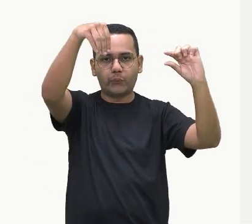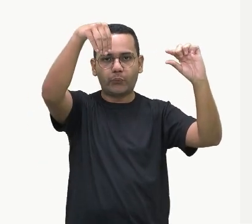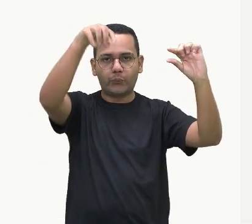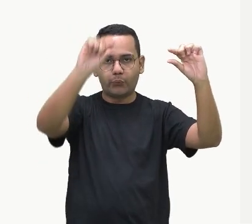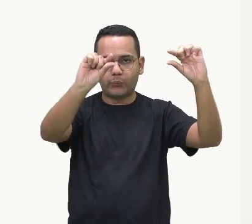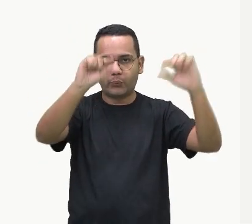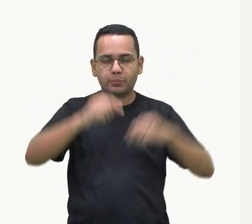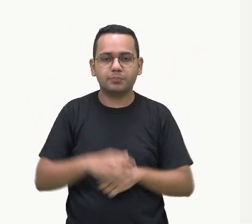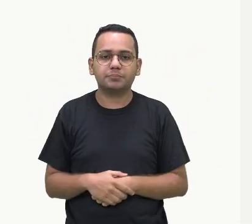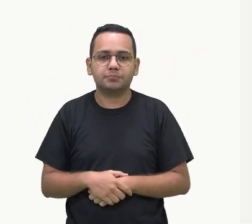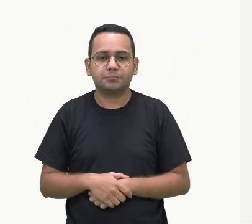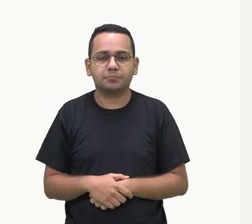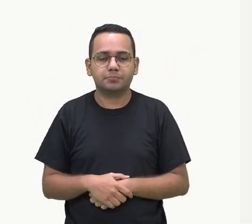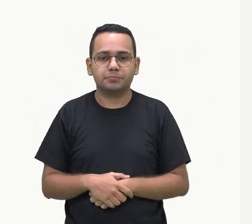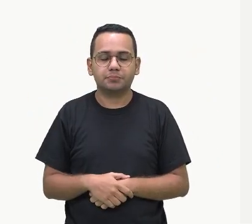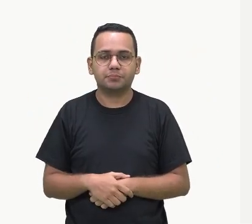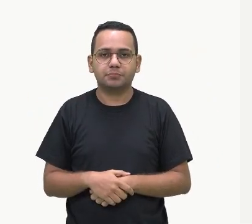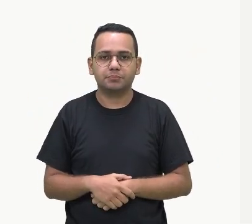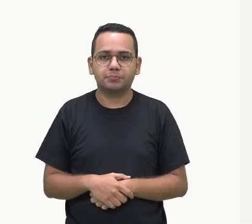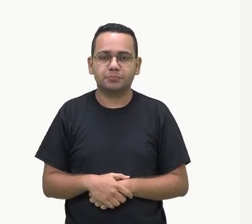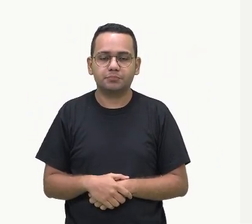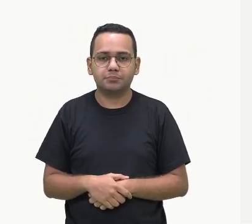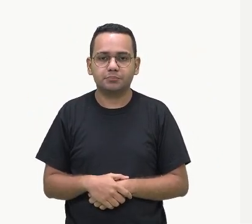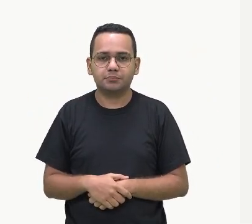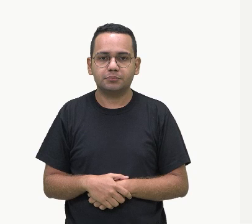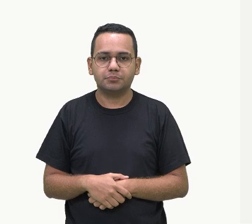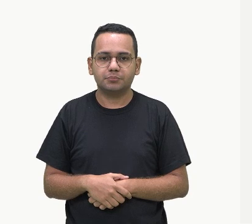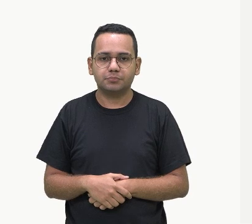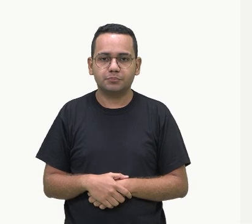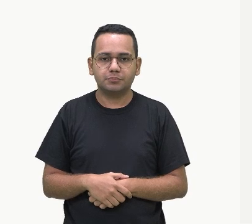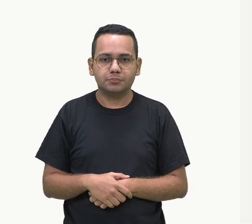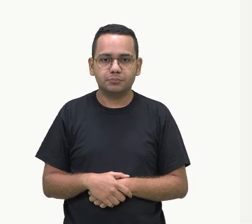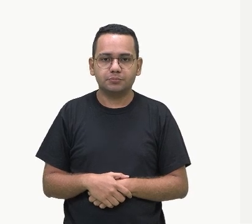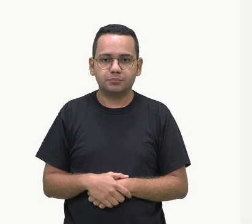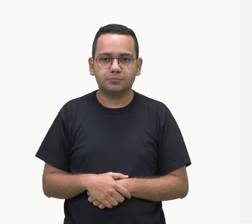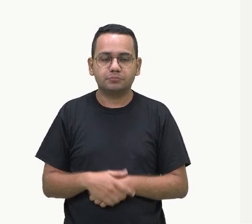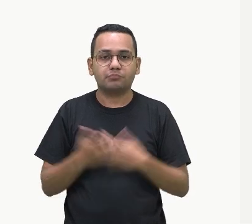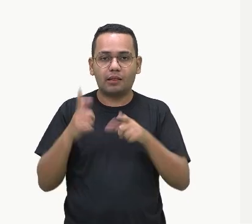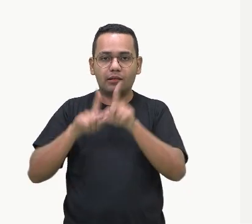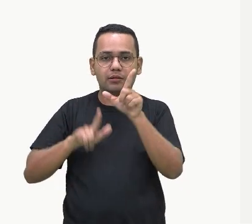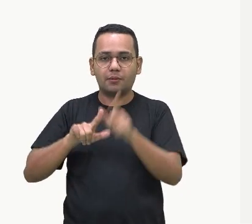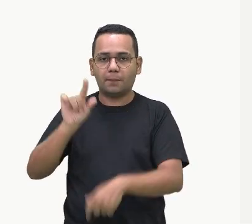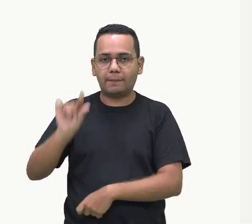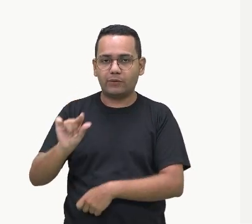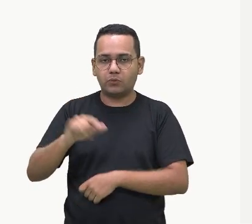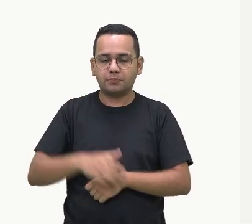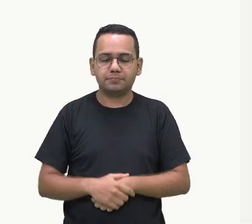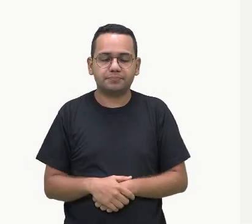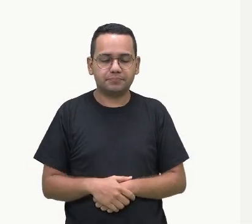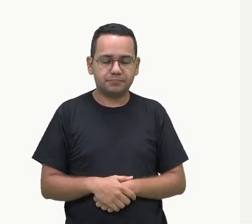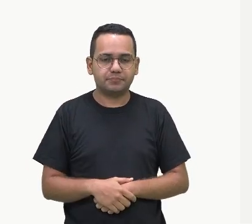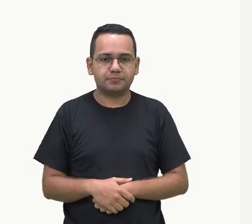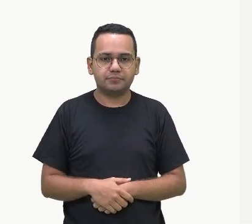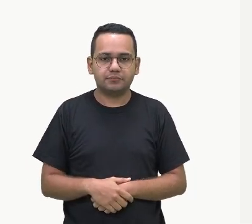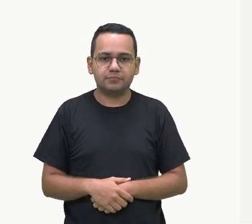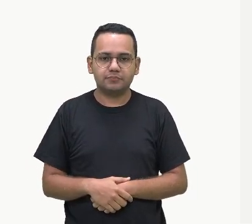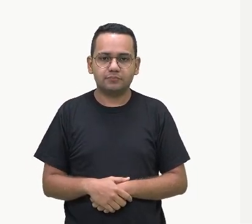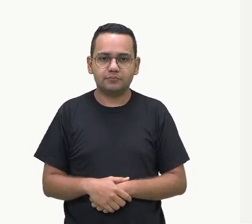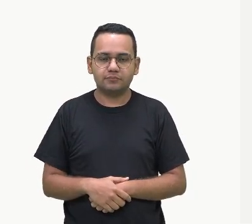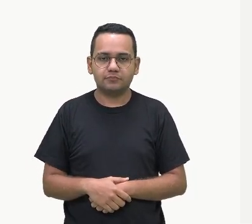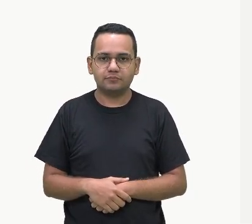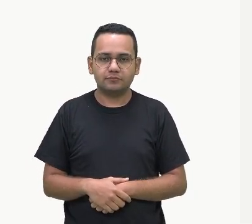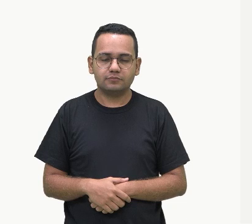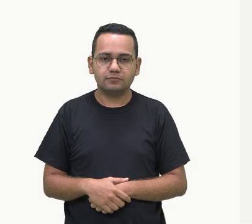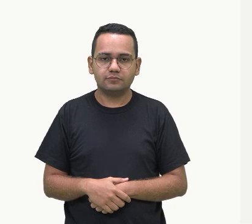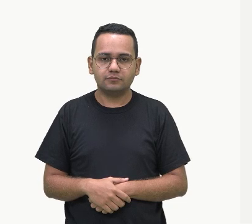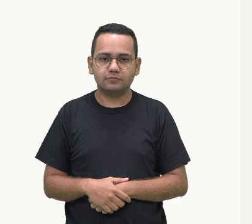Então, as retas a gente vai identificar elas pela letra minúscula, tudo bem? Ok,